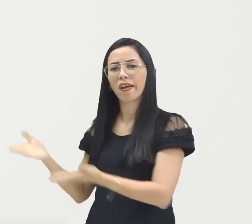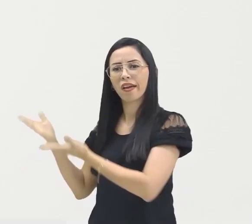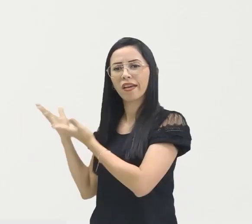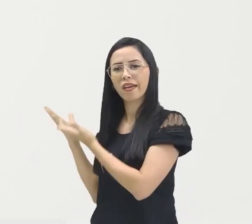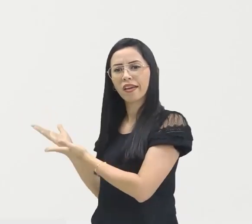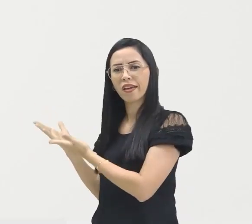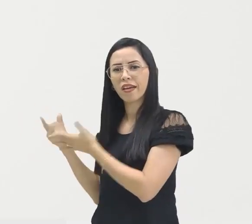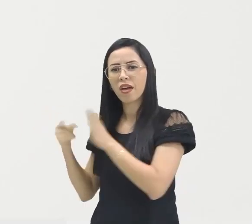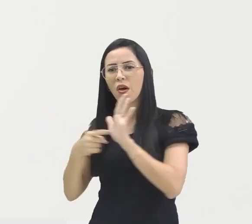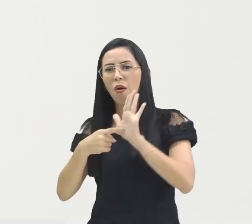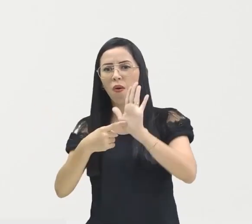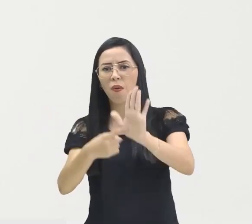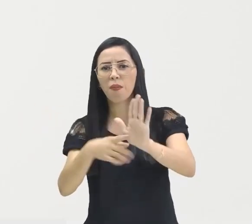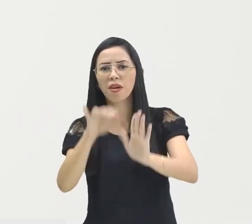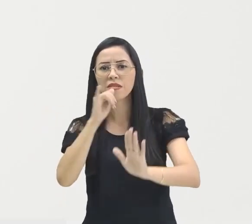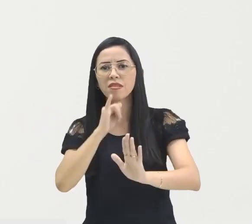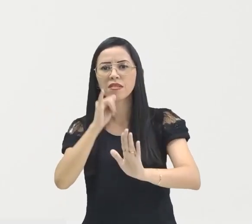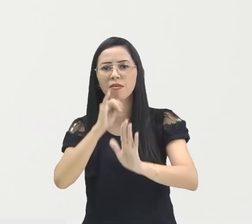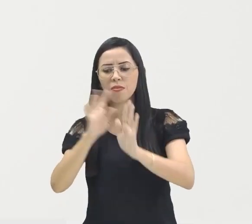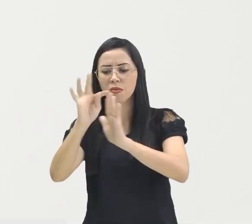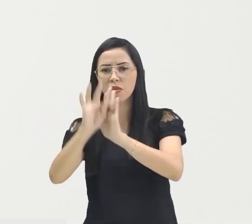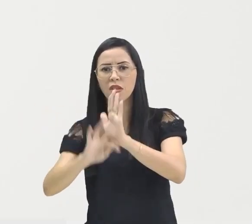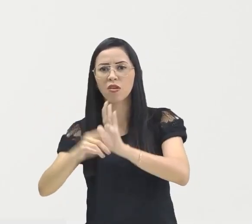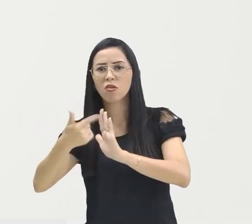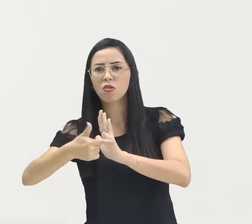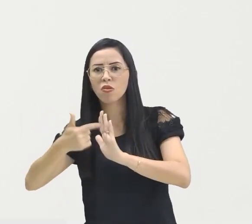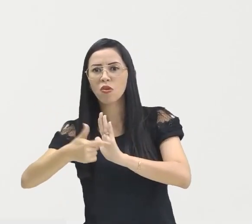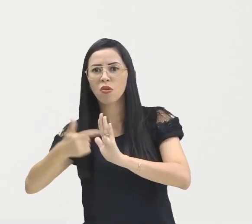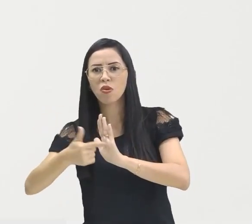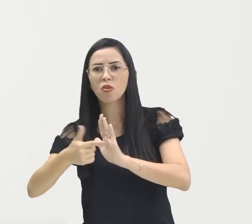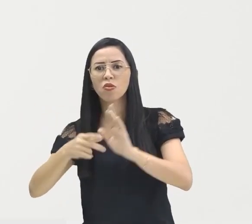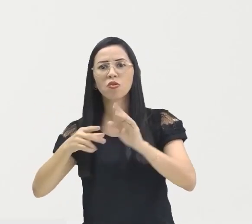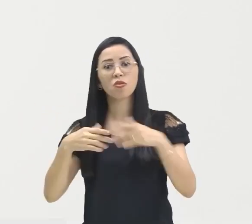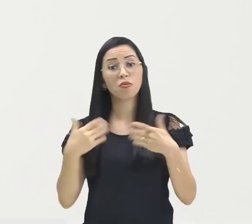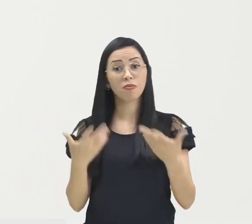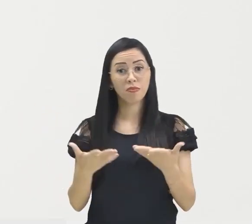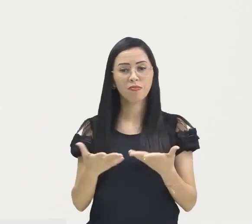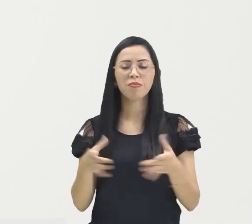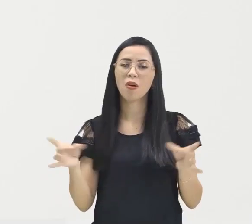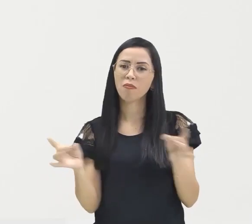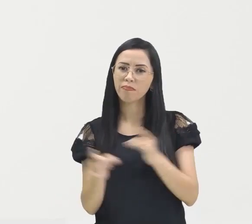texto, dislexia, e o que foi o fechamento.